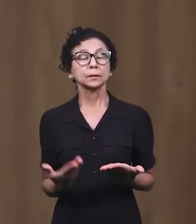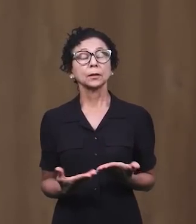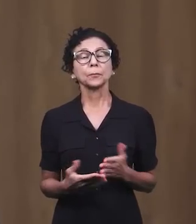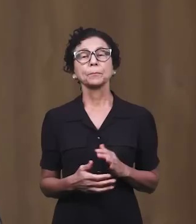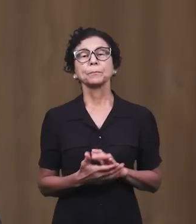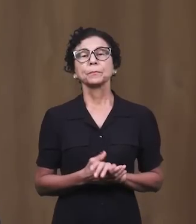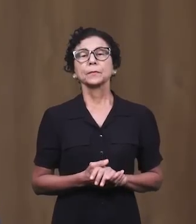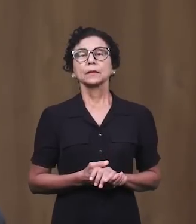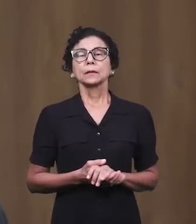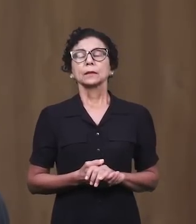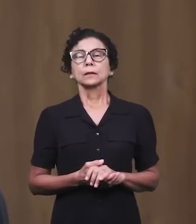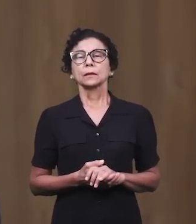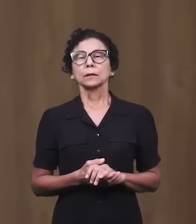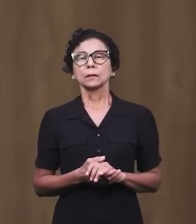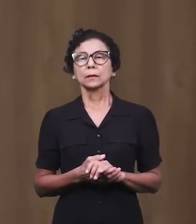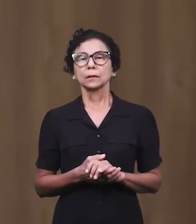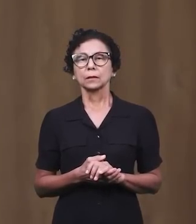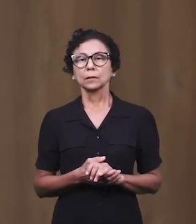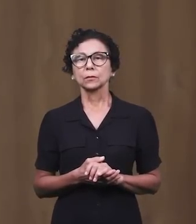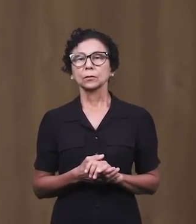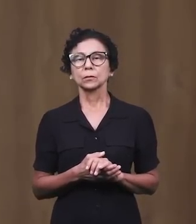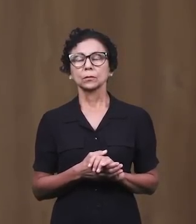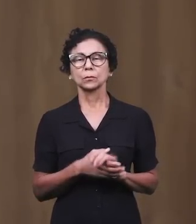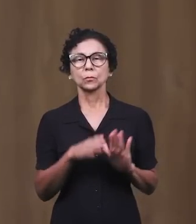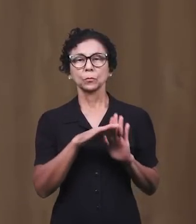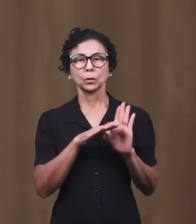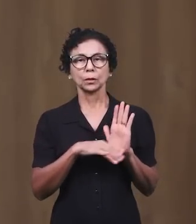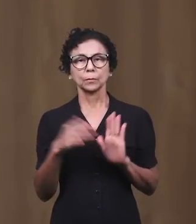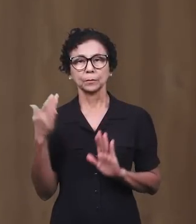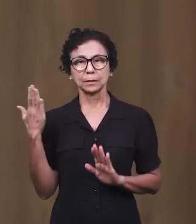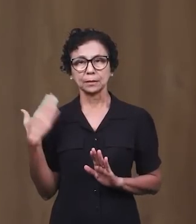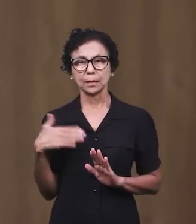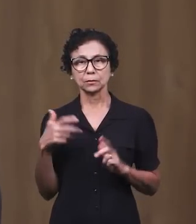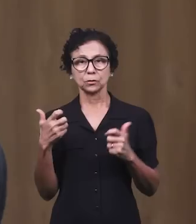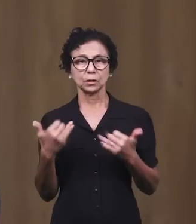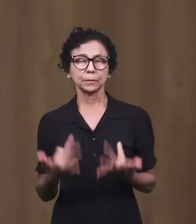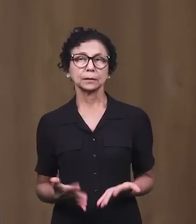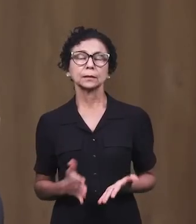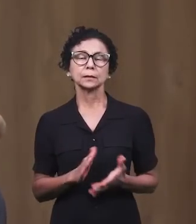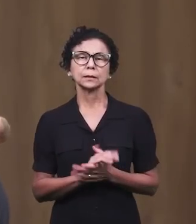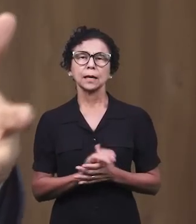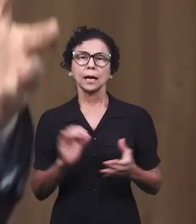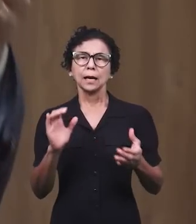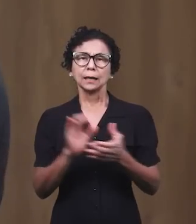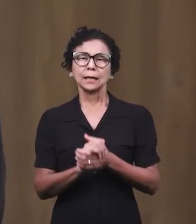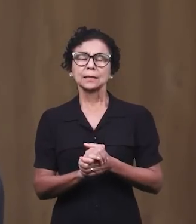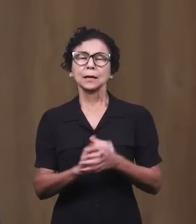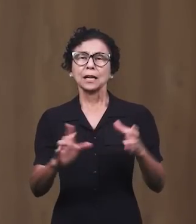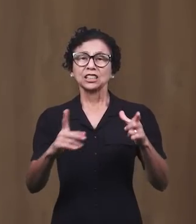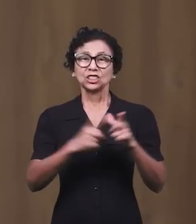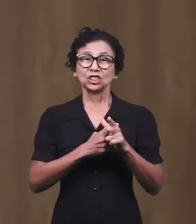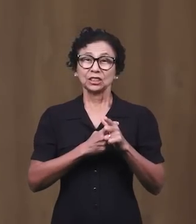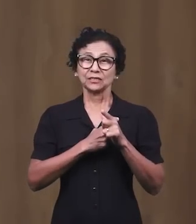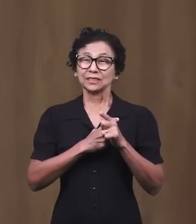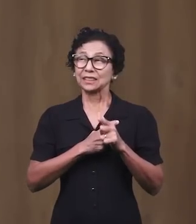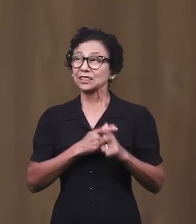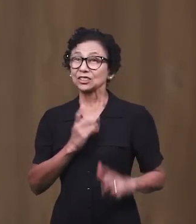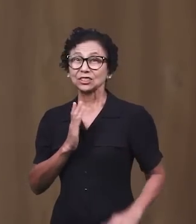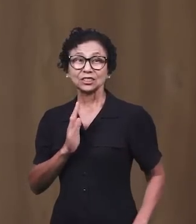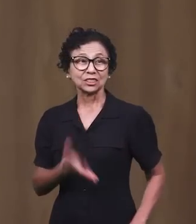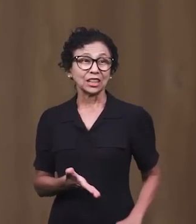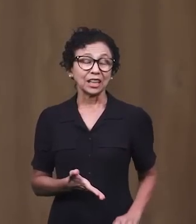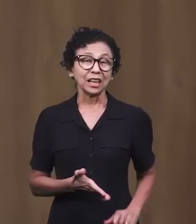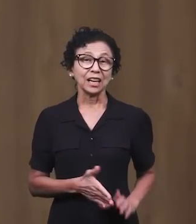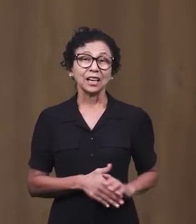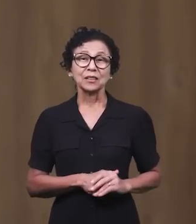vezes, o jovem já quer iniciar a sua família, o seu casamento com dívidas. Faz uma festa que não está dentro do seu padrão,